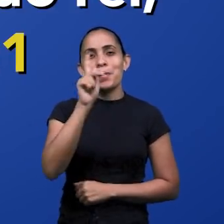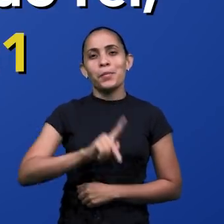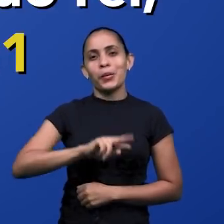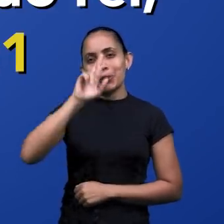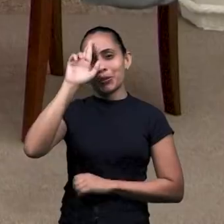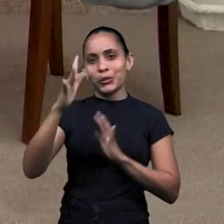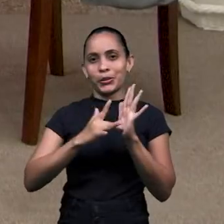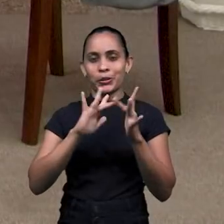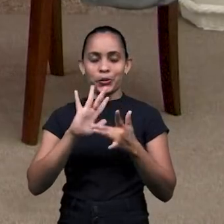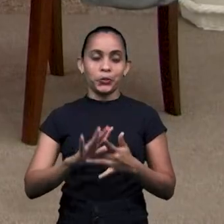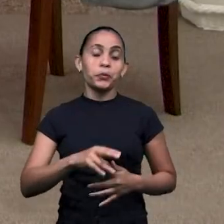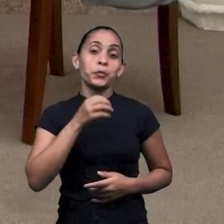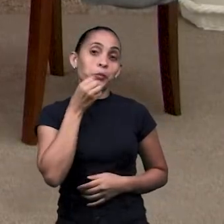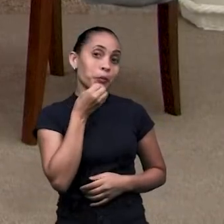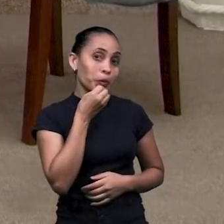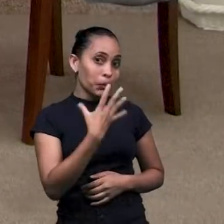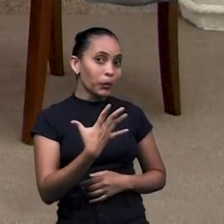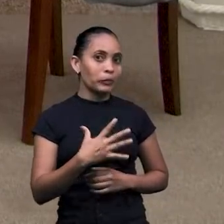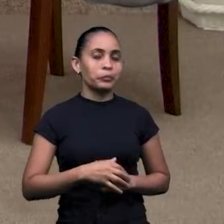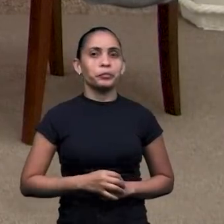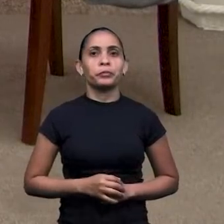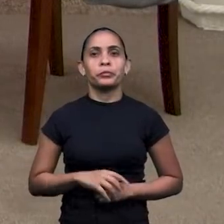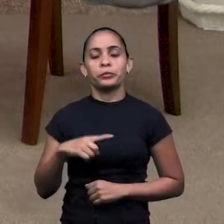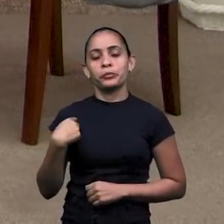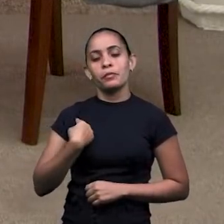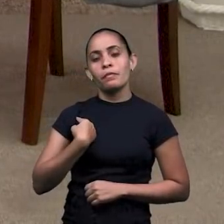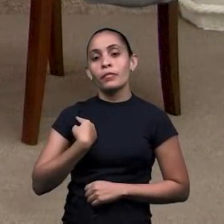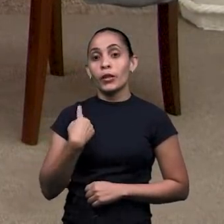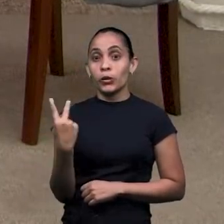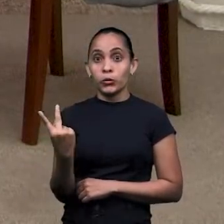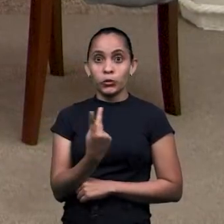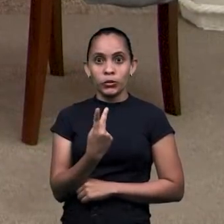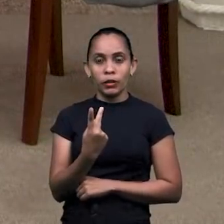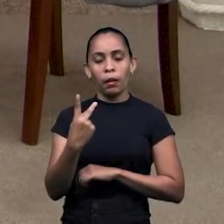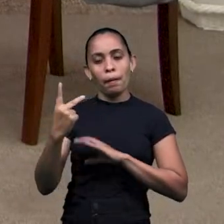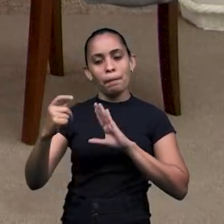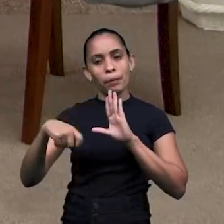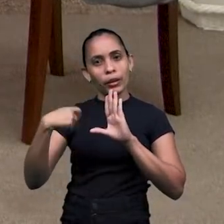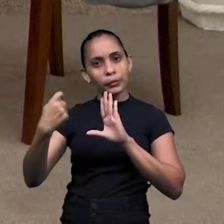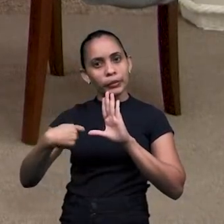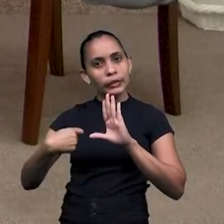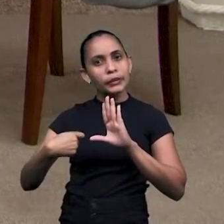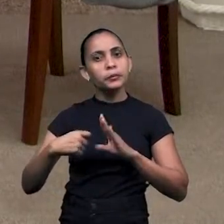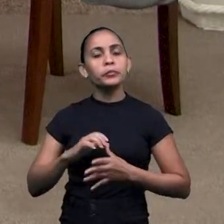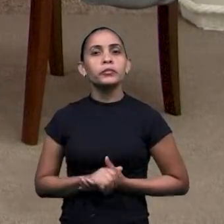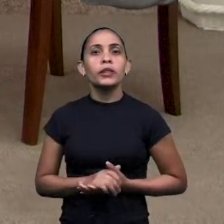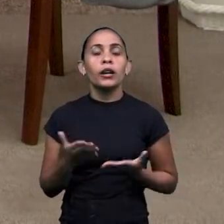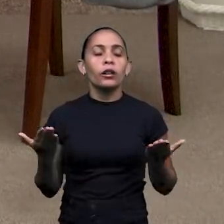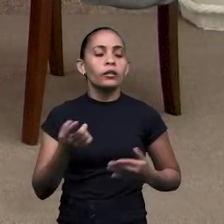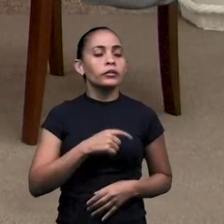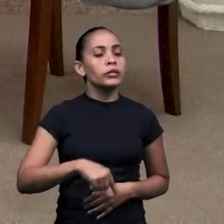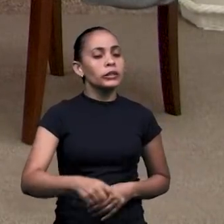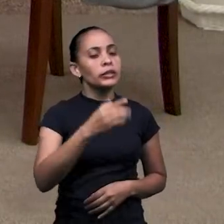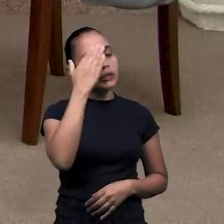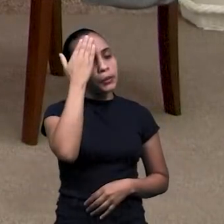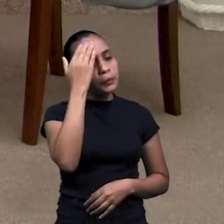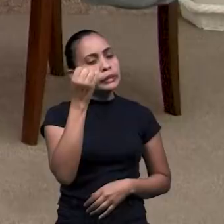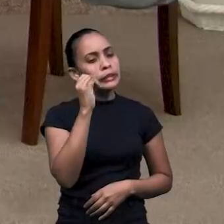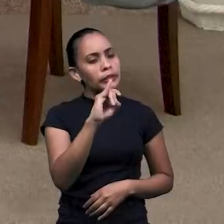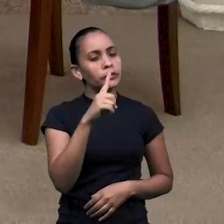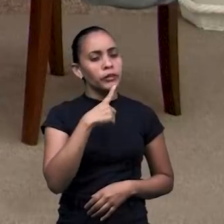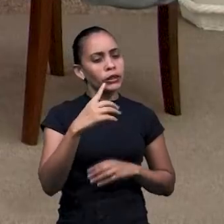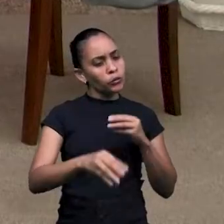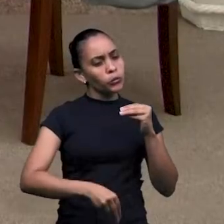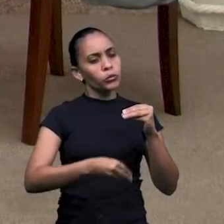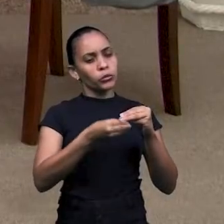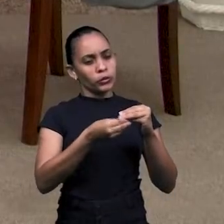Jesus. Muito bem, meus irmãos. Assistimos então as 2 participações E agora queremos saber se os nossos jovens têm algum